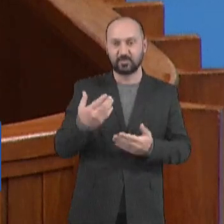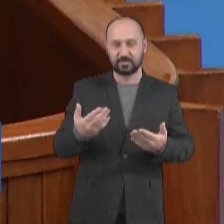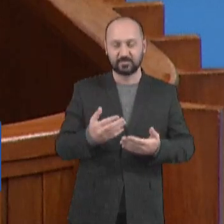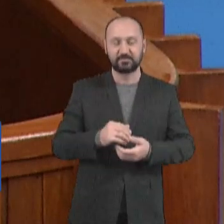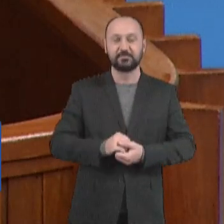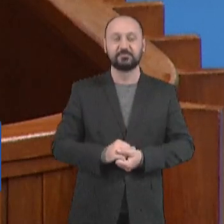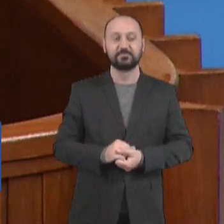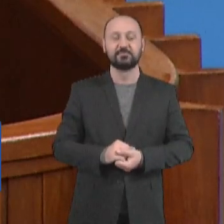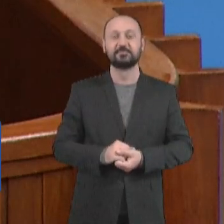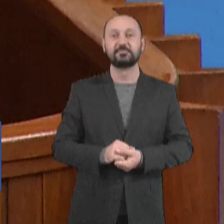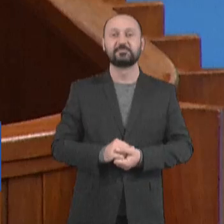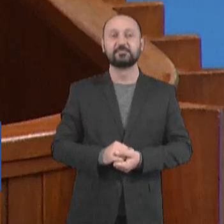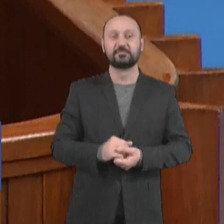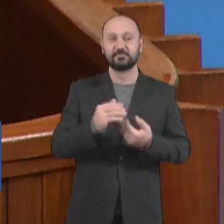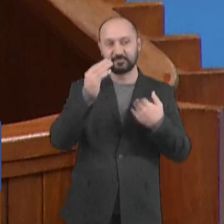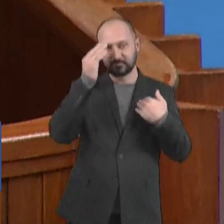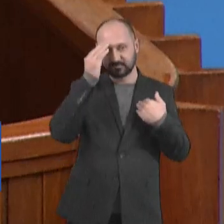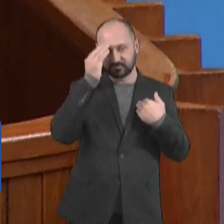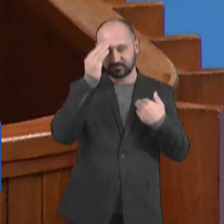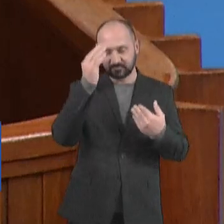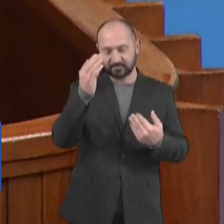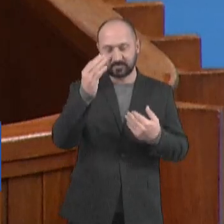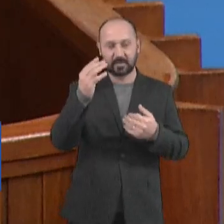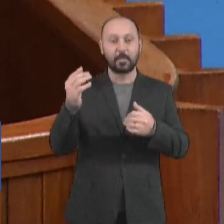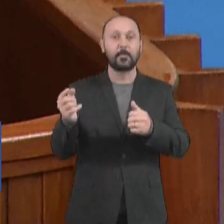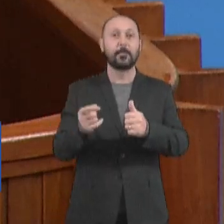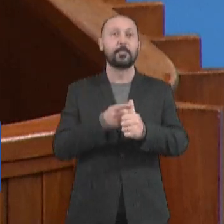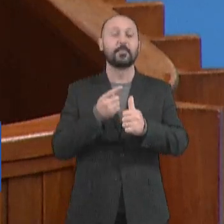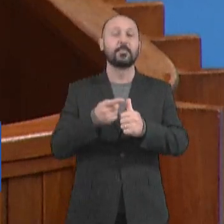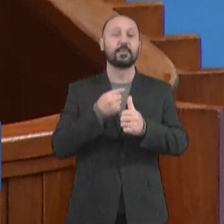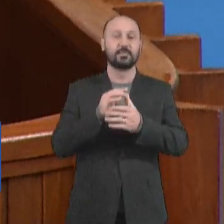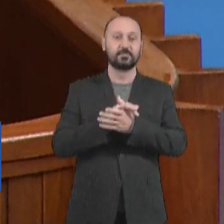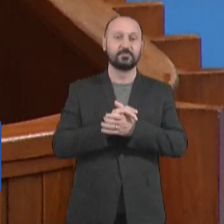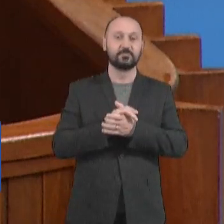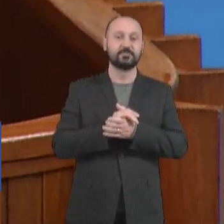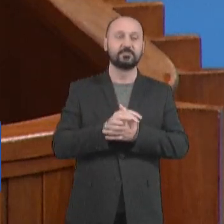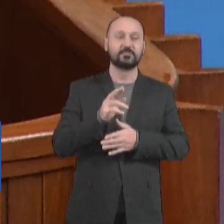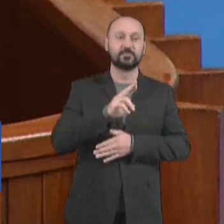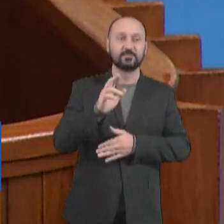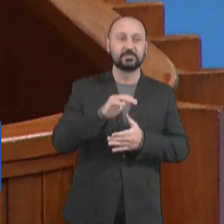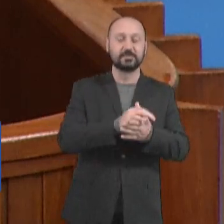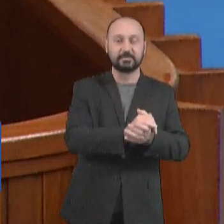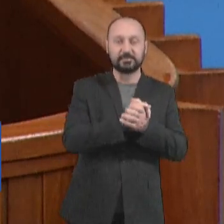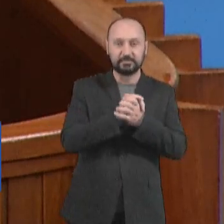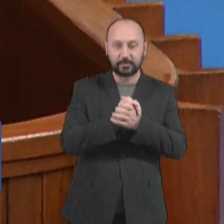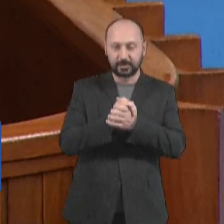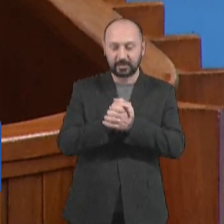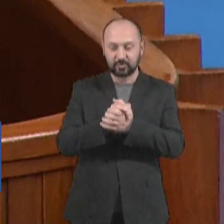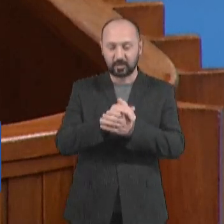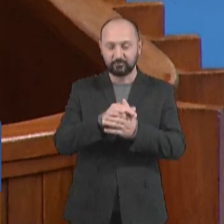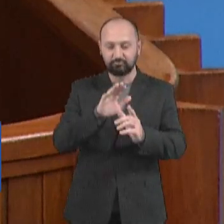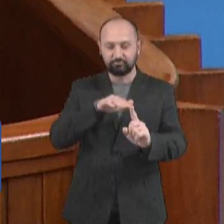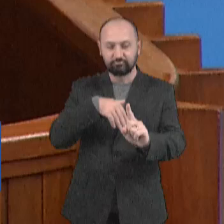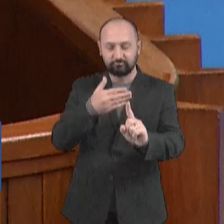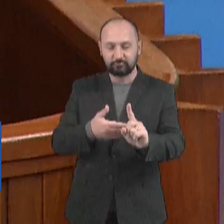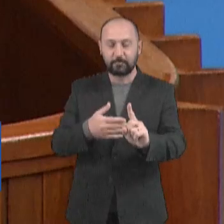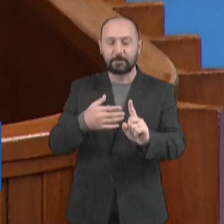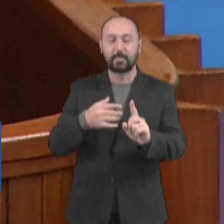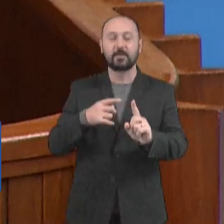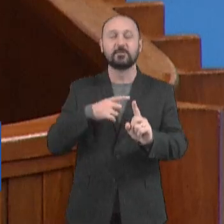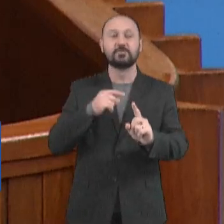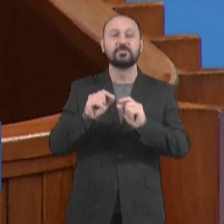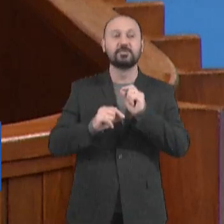momento. Quero agradecer aqui, primeiro, em nome dos nossos homenageados. Primeiro, a honra